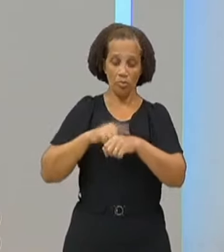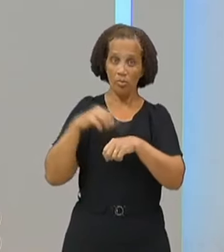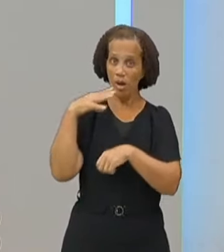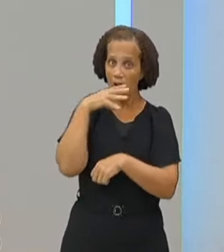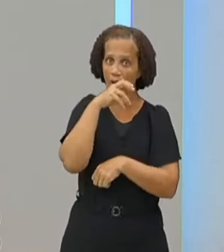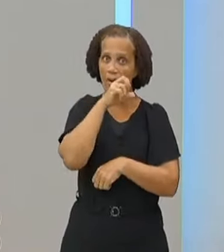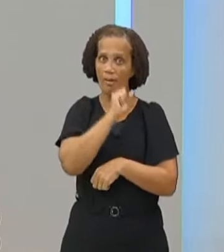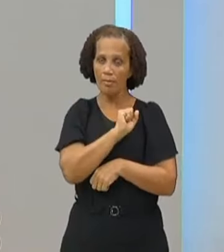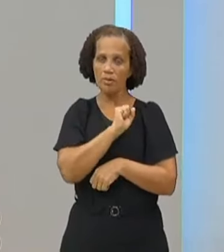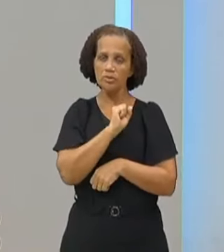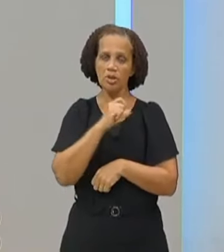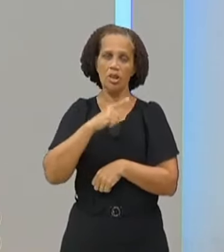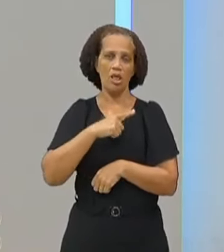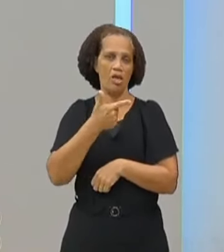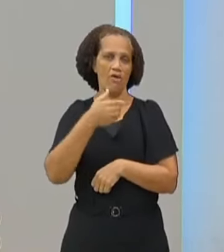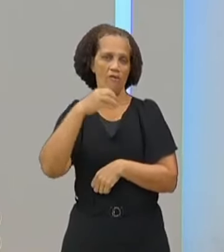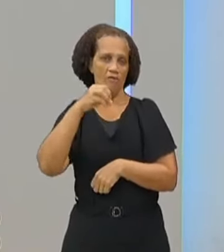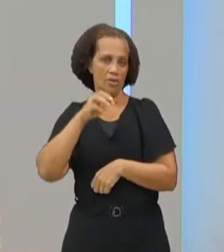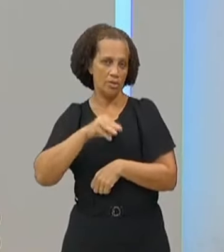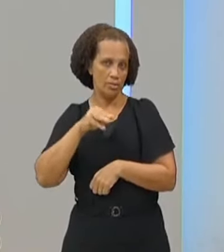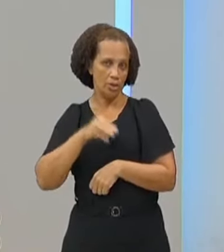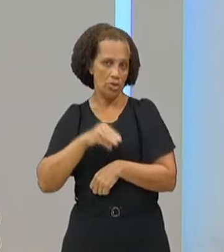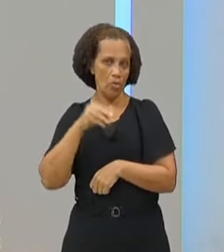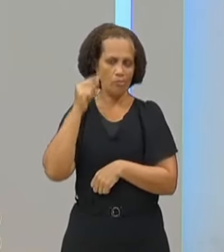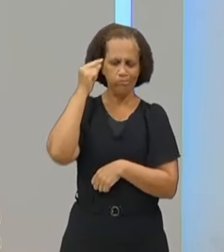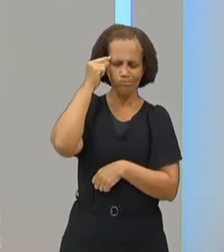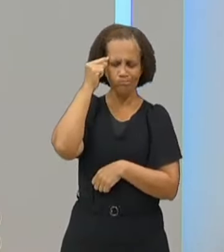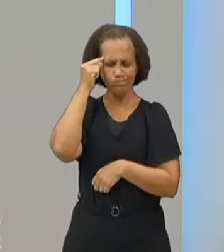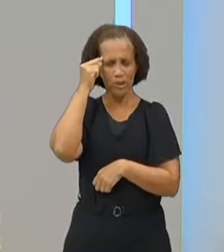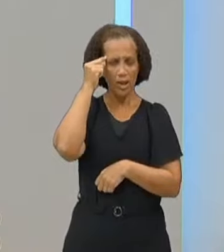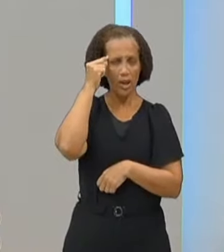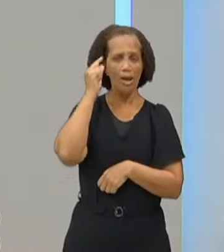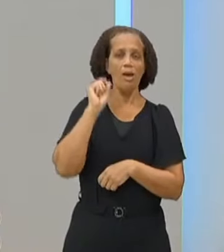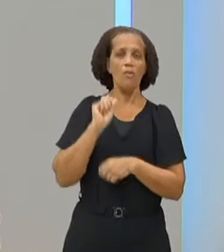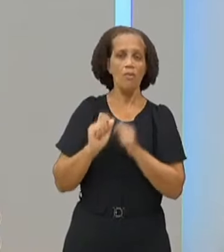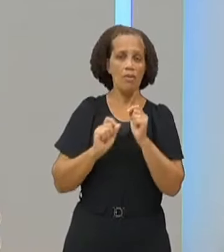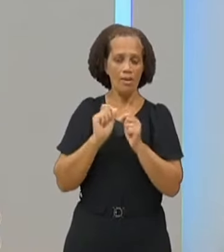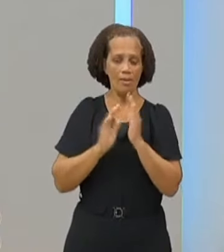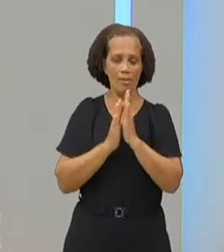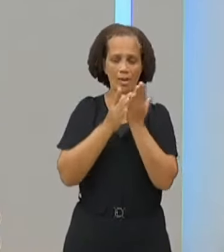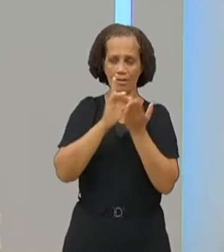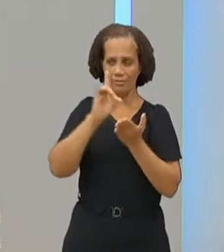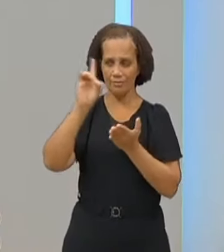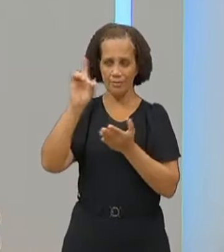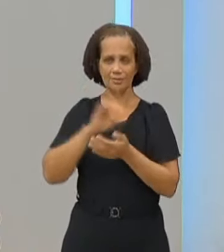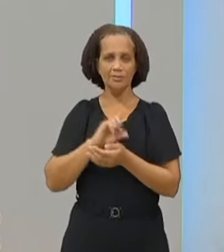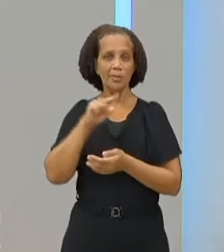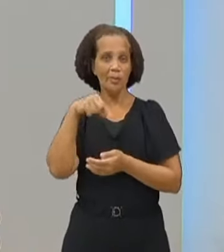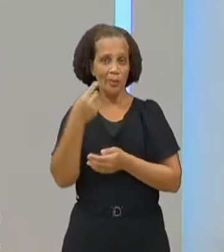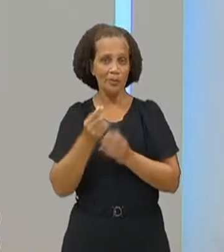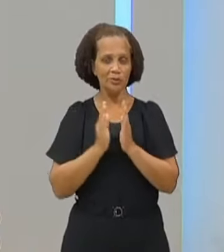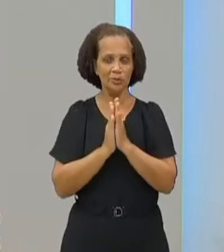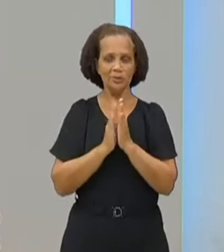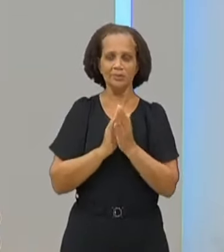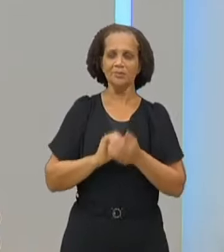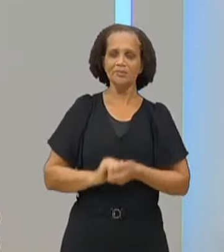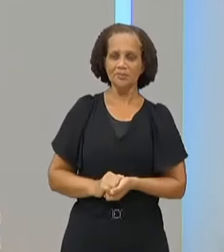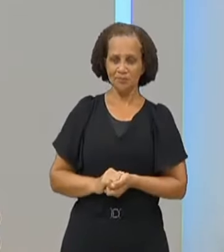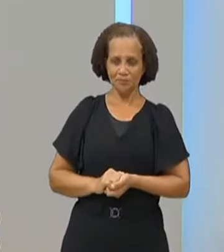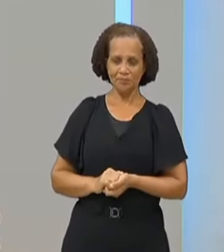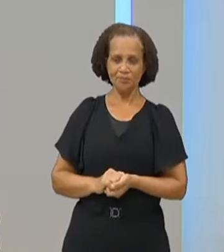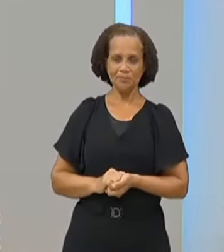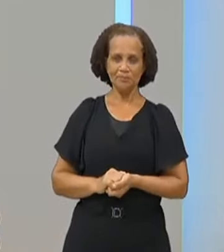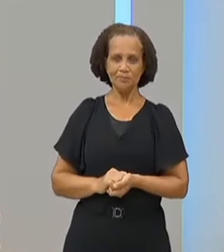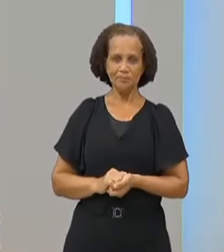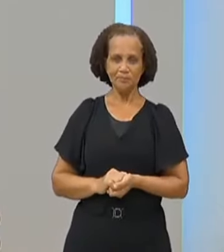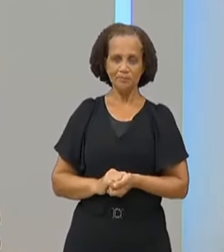temos aí 20 minutos para meditarmos na palavra e depois estaremos orando a Deus. Abra a sua Bíblia